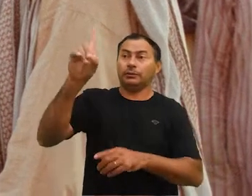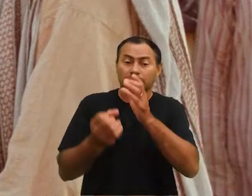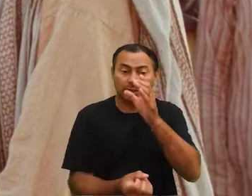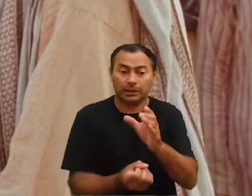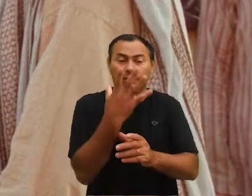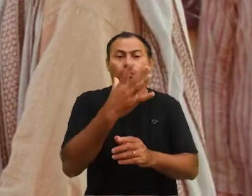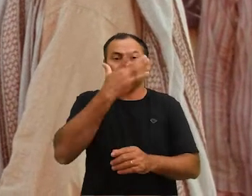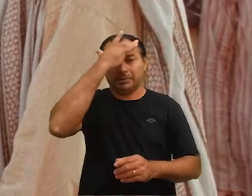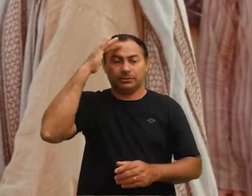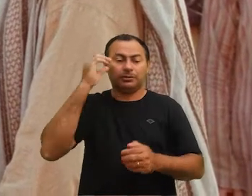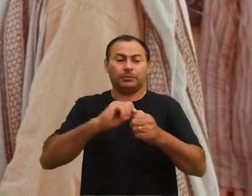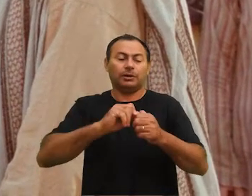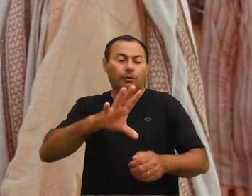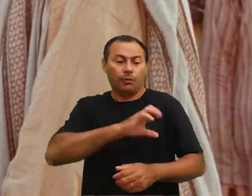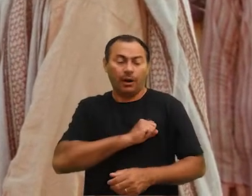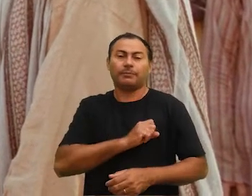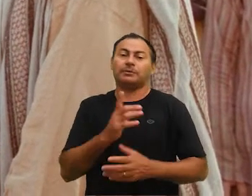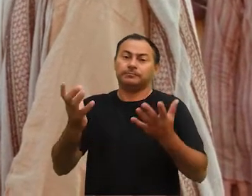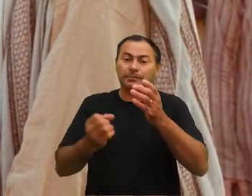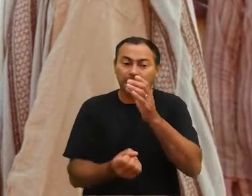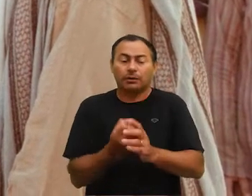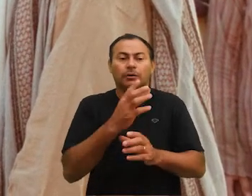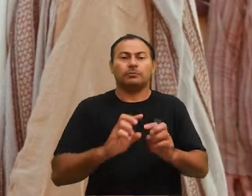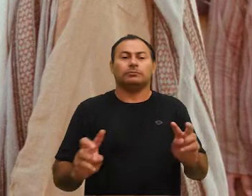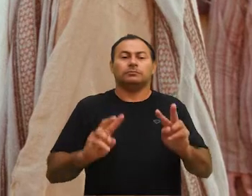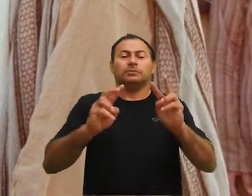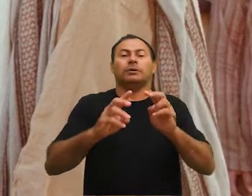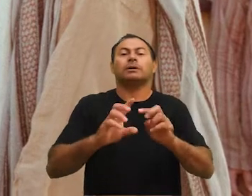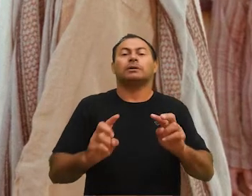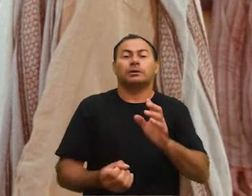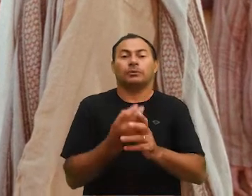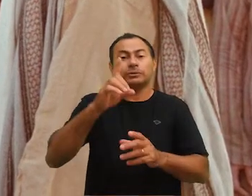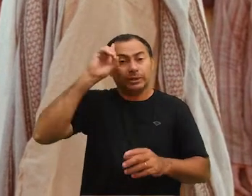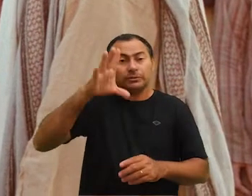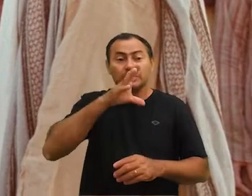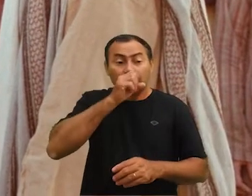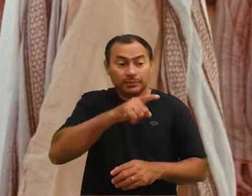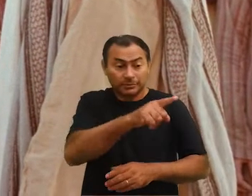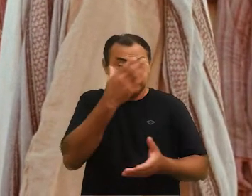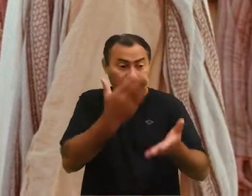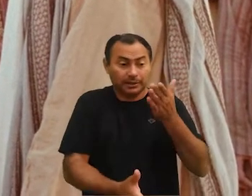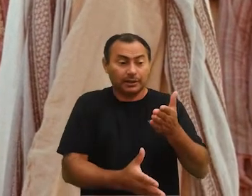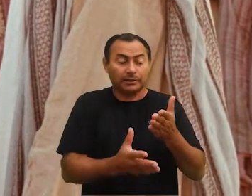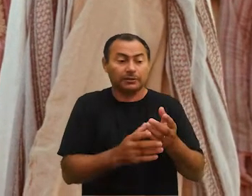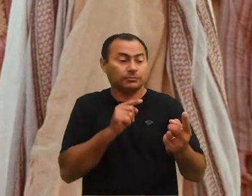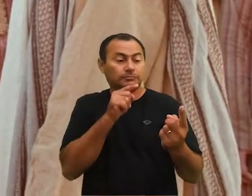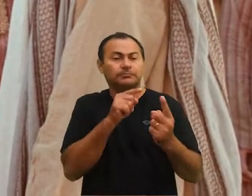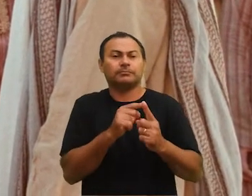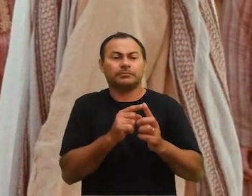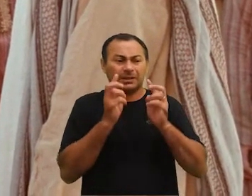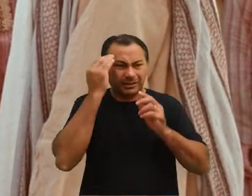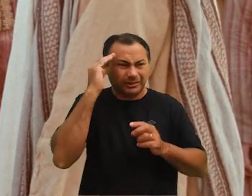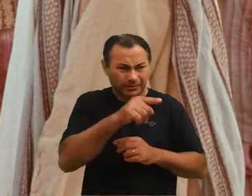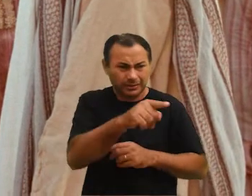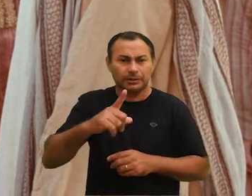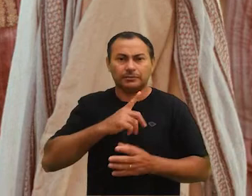e visando o bem-estar do homem porque o ama, e criou o princípio do sábado então. Se vocês perderam essa perspectiva, a